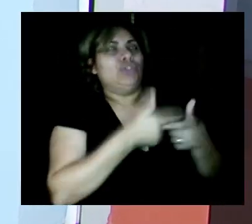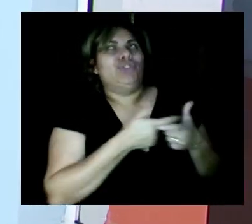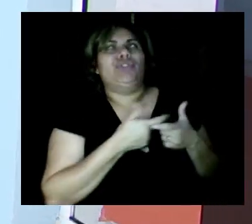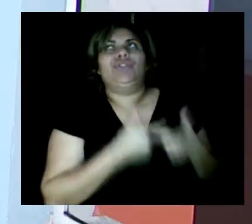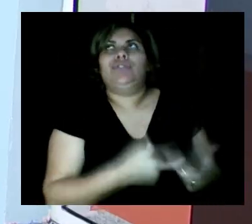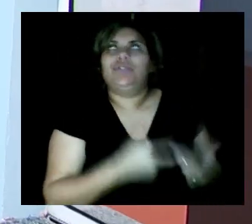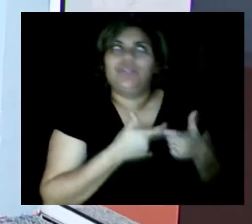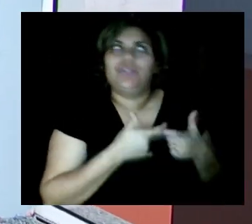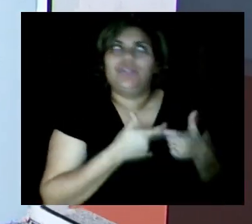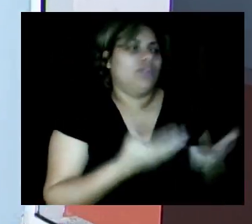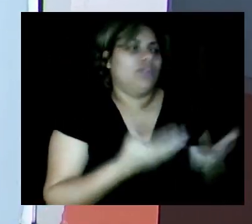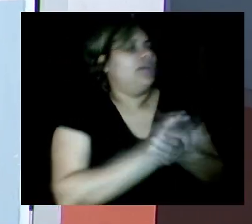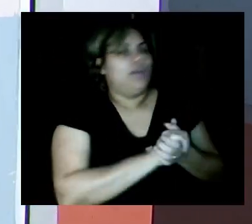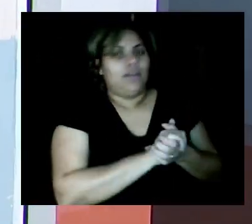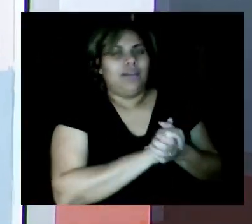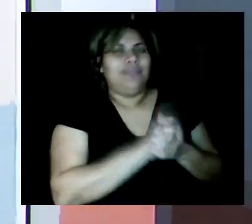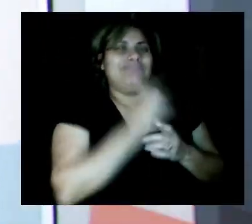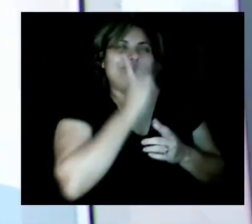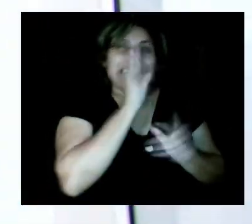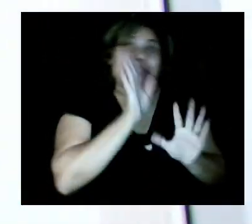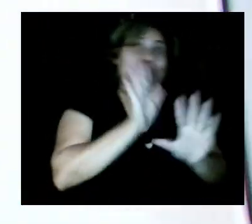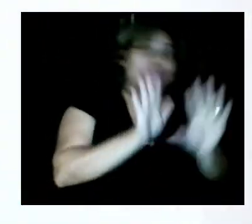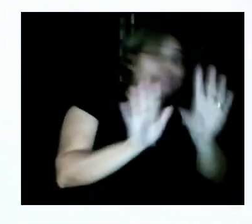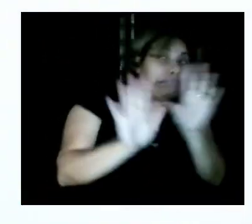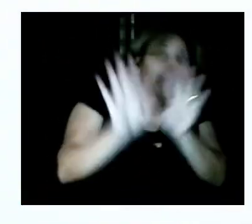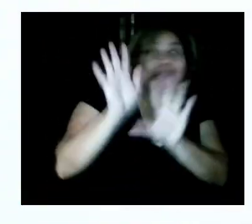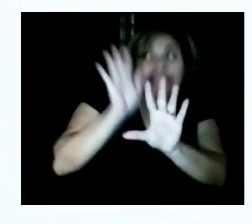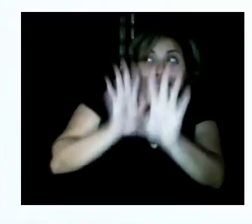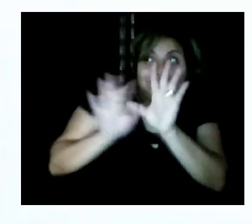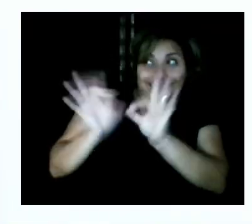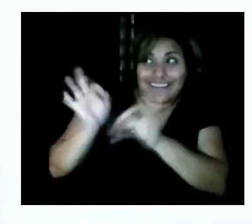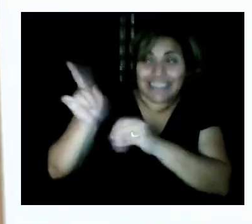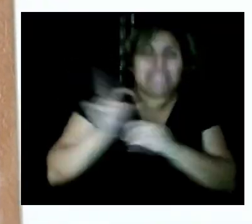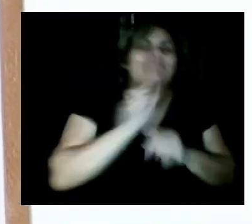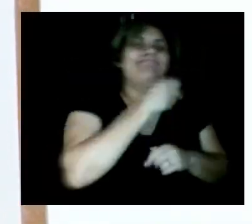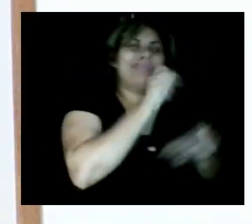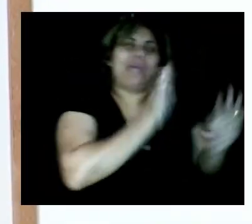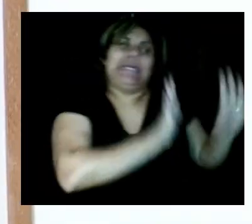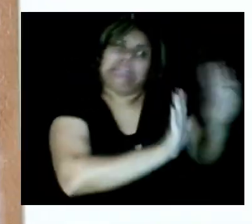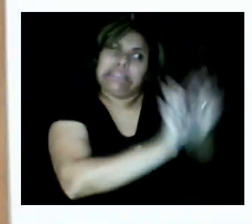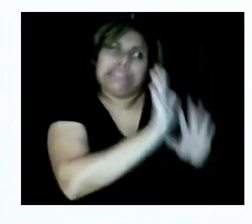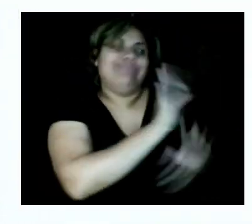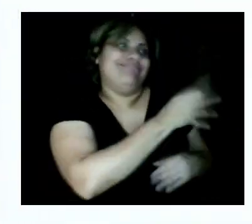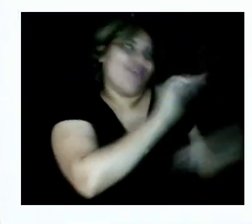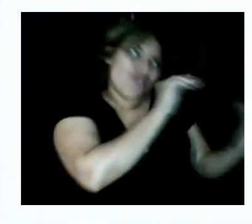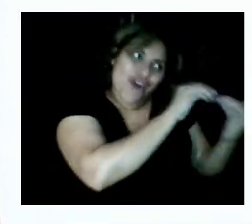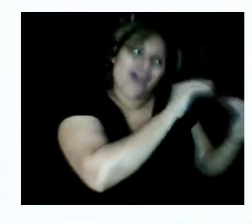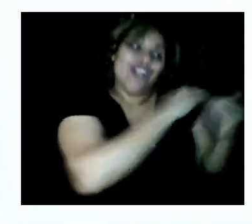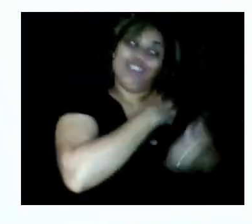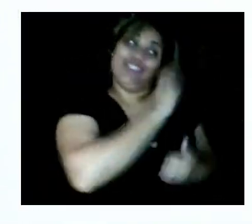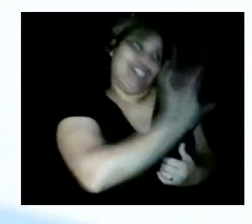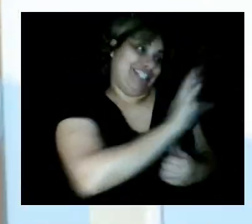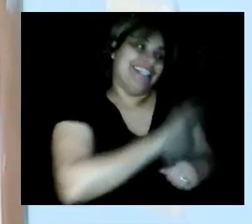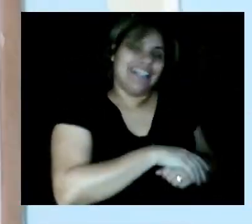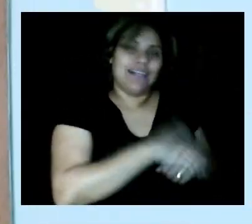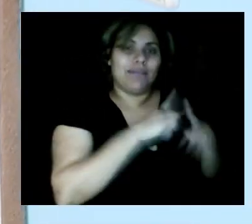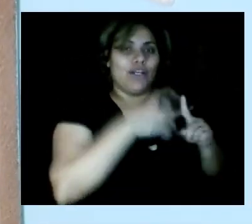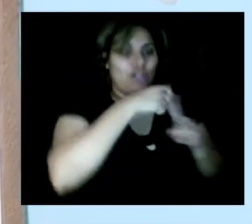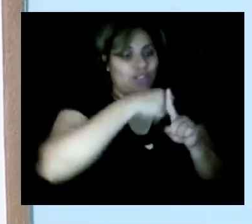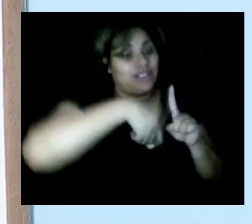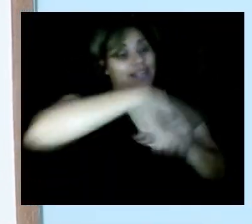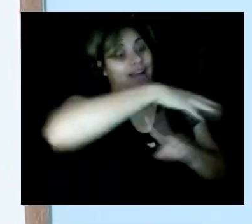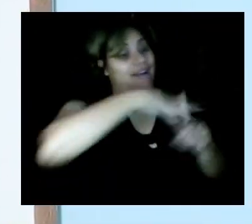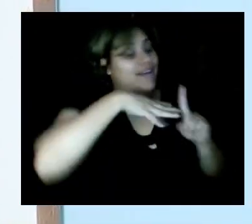Mais criteriosa. Criteriosa, que vai, mas assim, a sociedade em si,